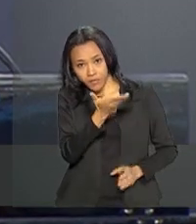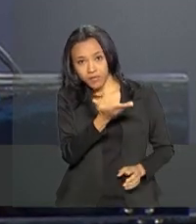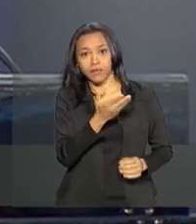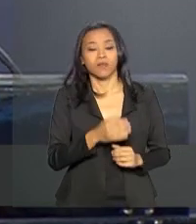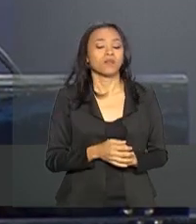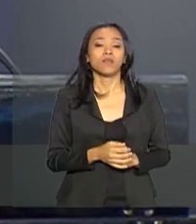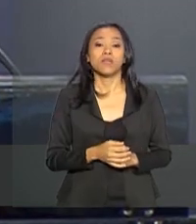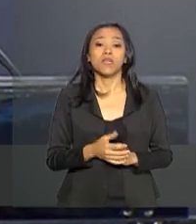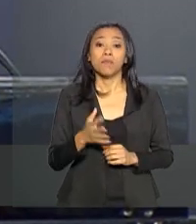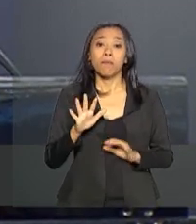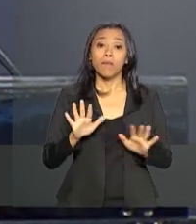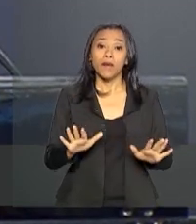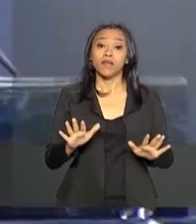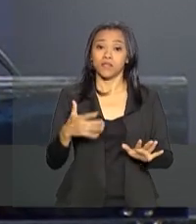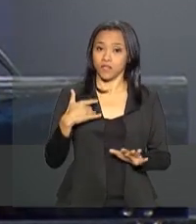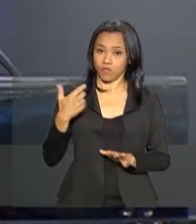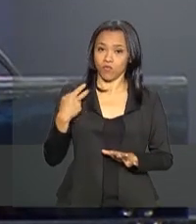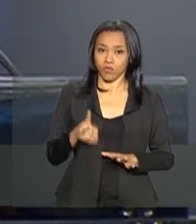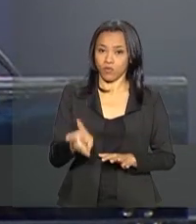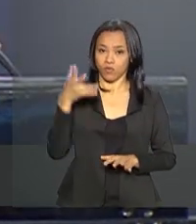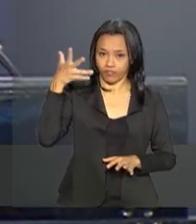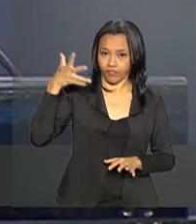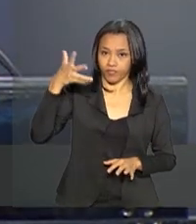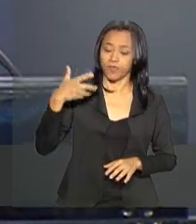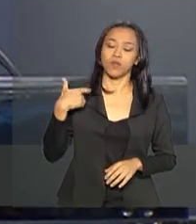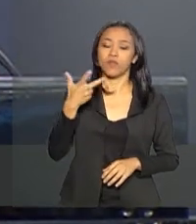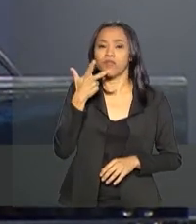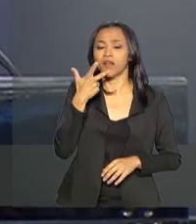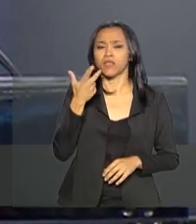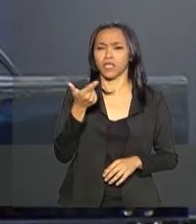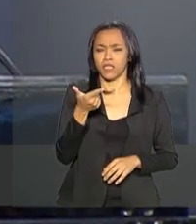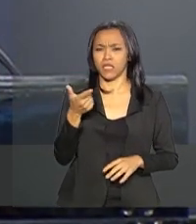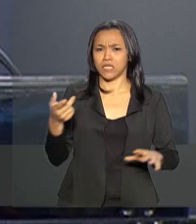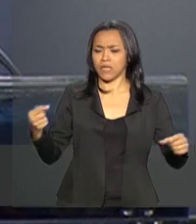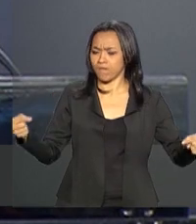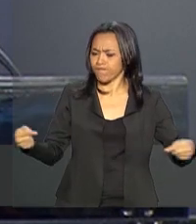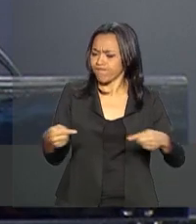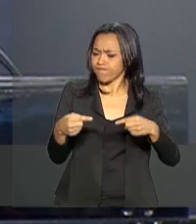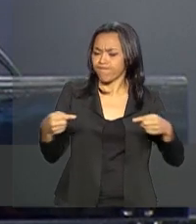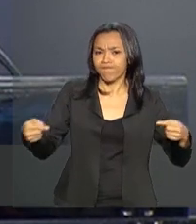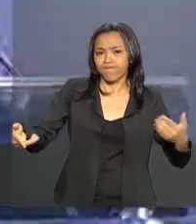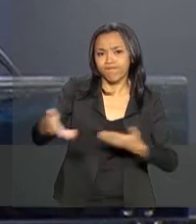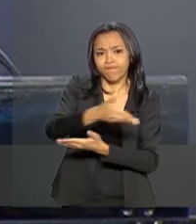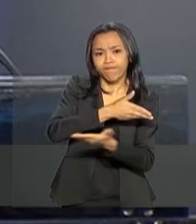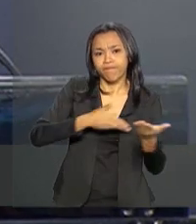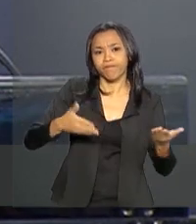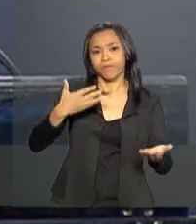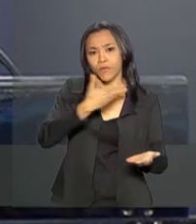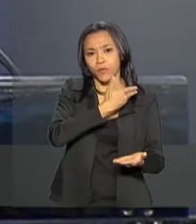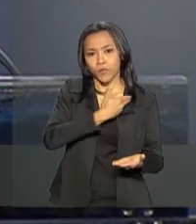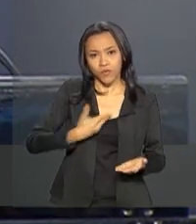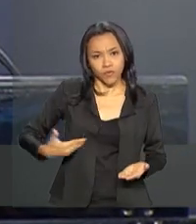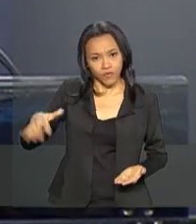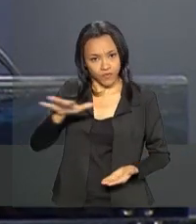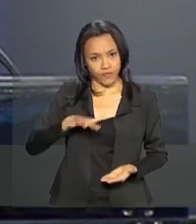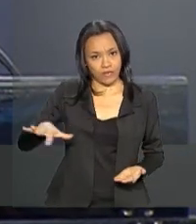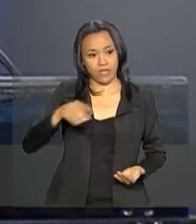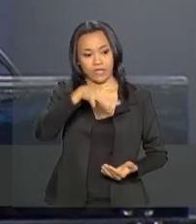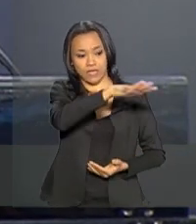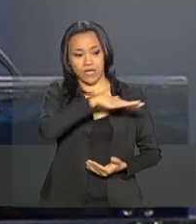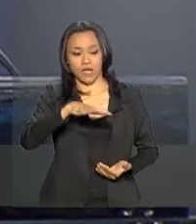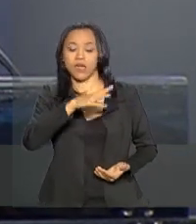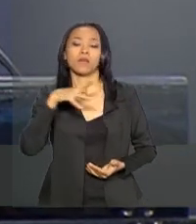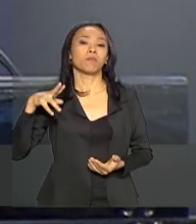que esta conexão extraordinária entre a iniciativa privada e o poder público é que nos tem permitido